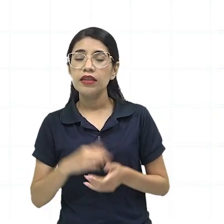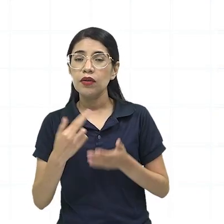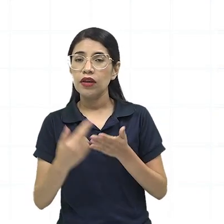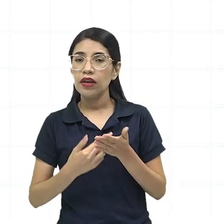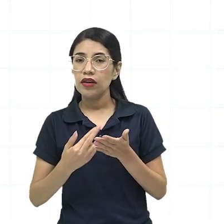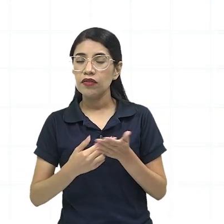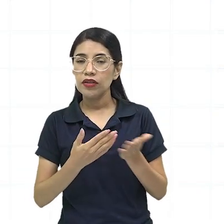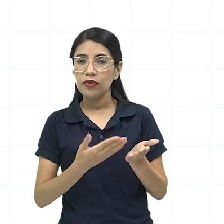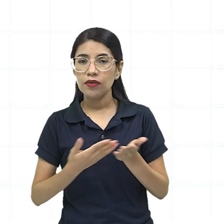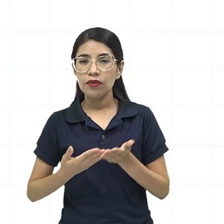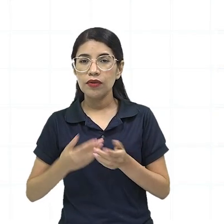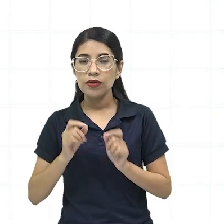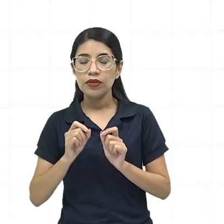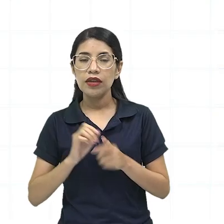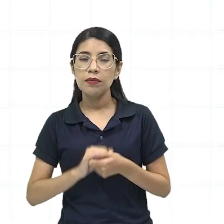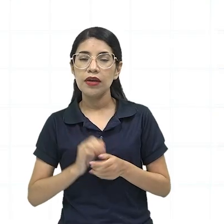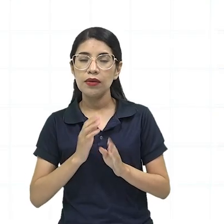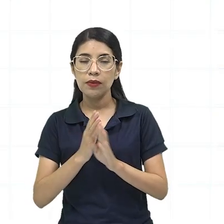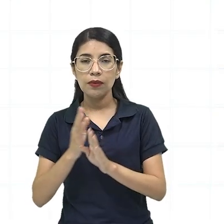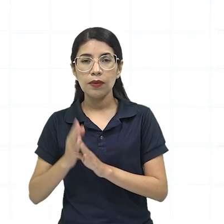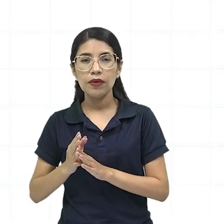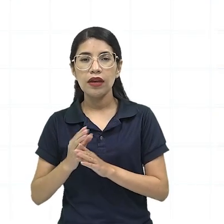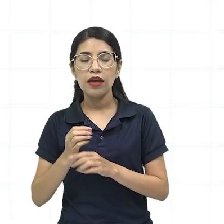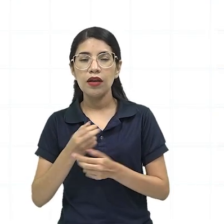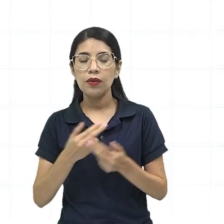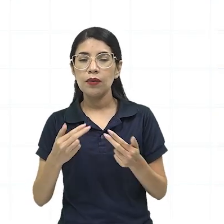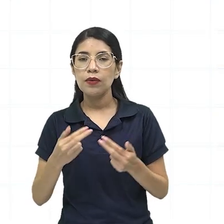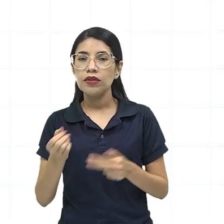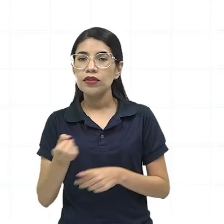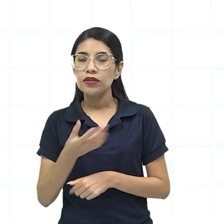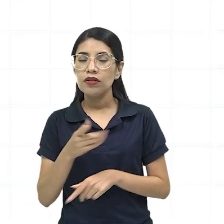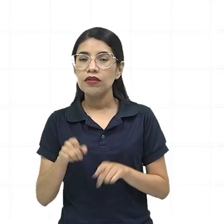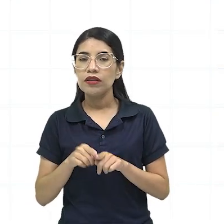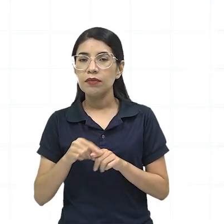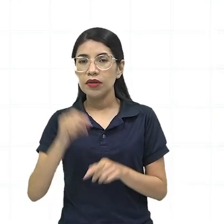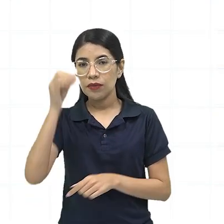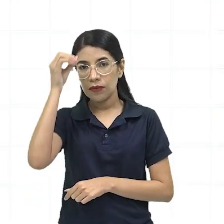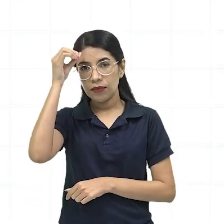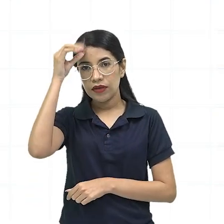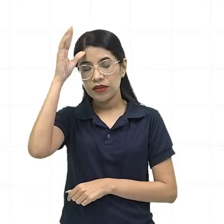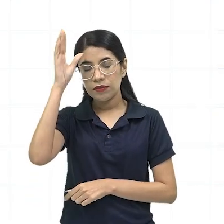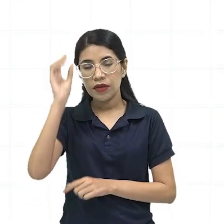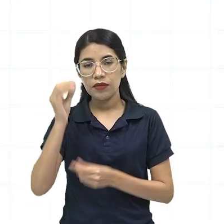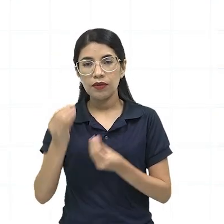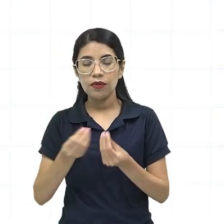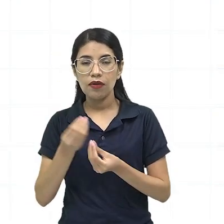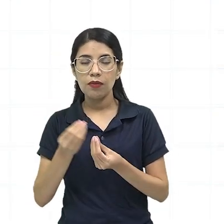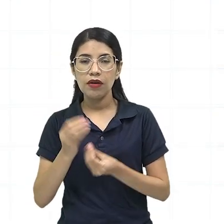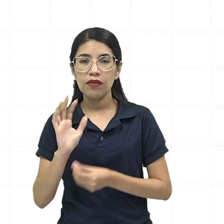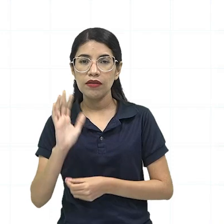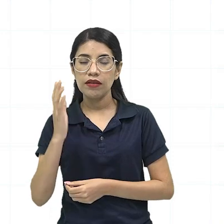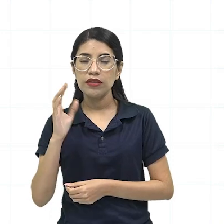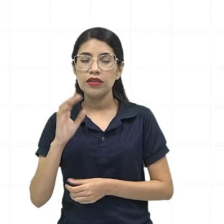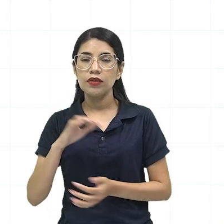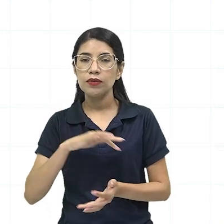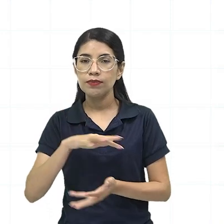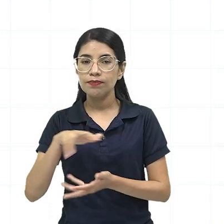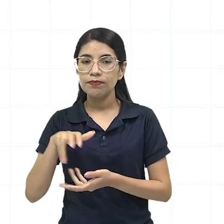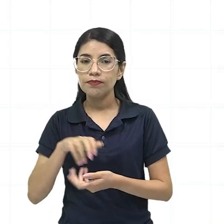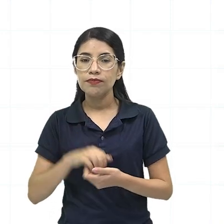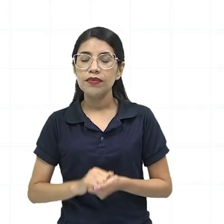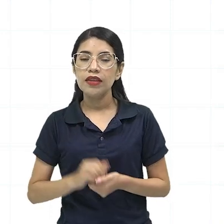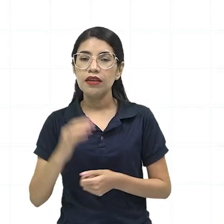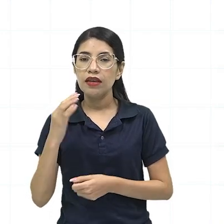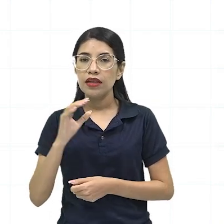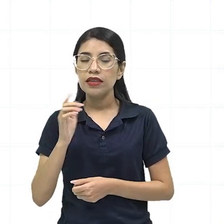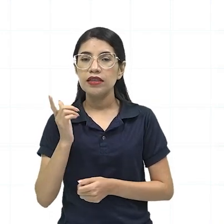para explorar o desconhecido e expandir nossa compreensão do cosmos. A ciência está ao alcance de todos